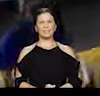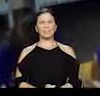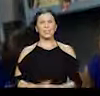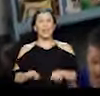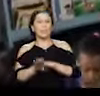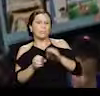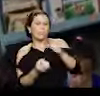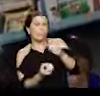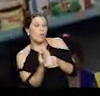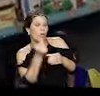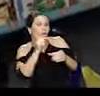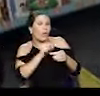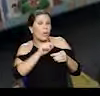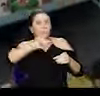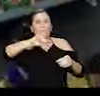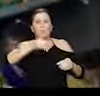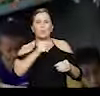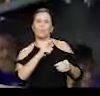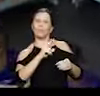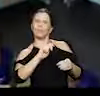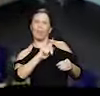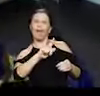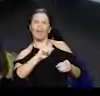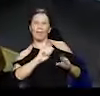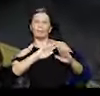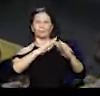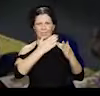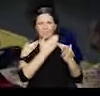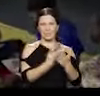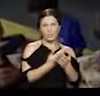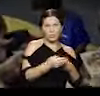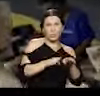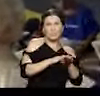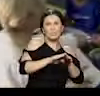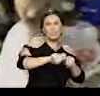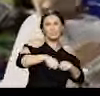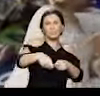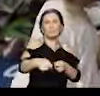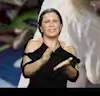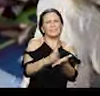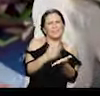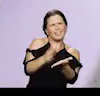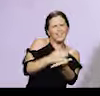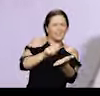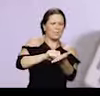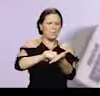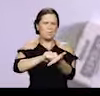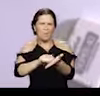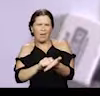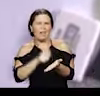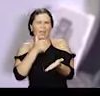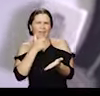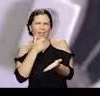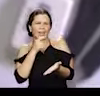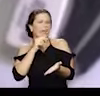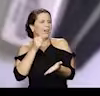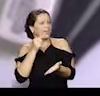Além de criar mais de 1.000 novas vagas, a Prefeitura entregou 57 mil kits escolares para os alunos da rede